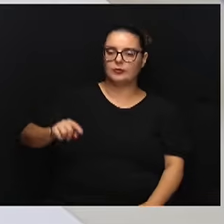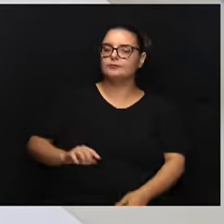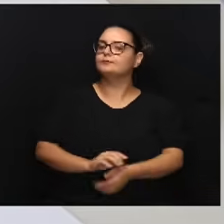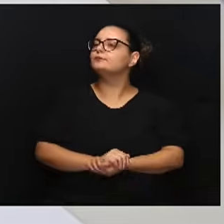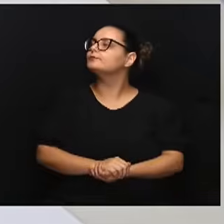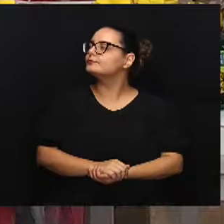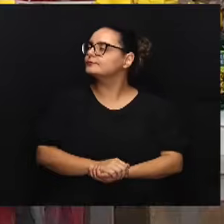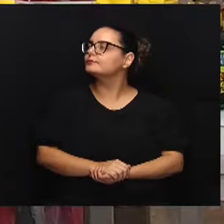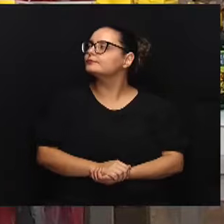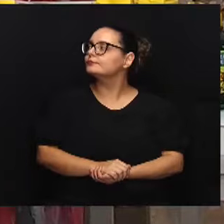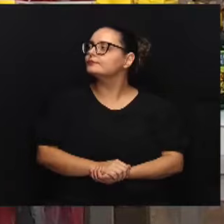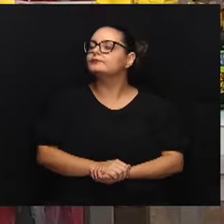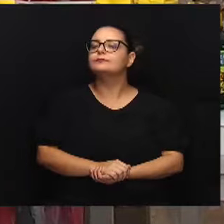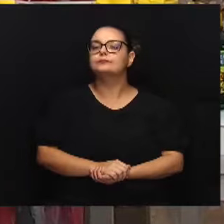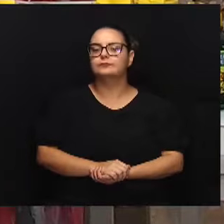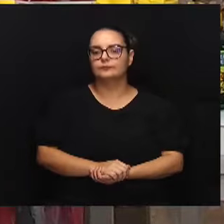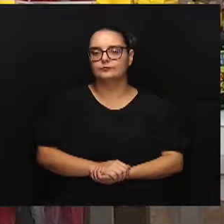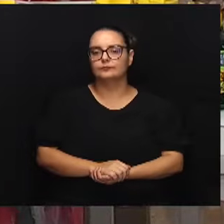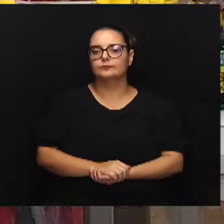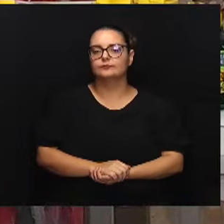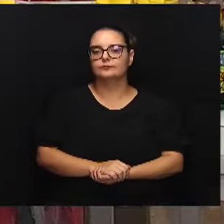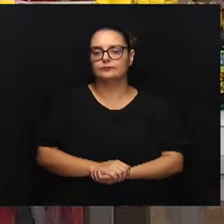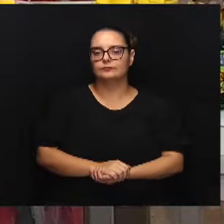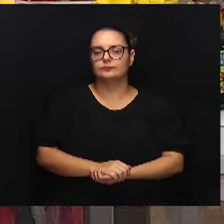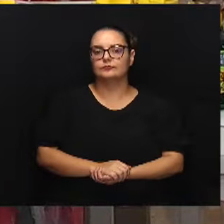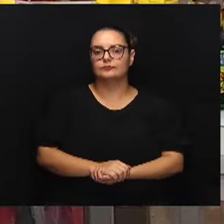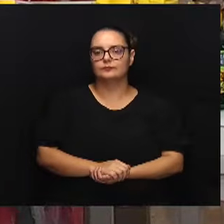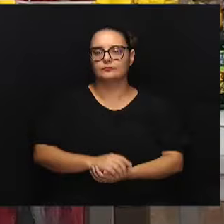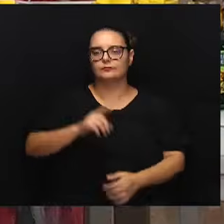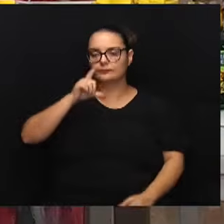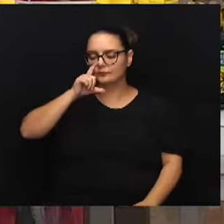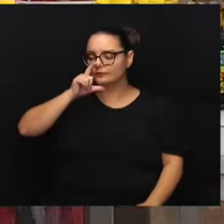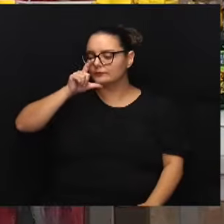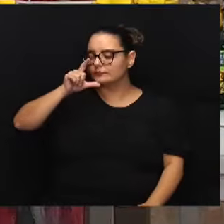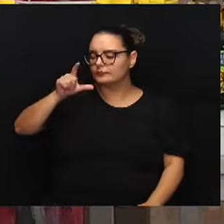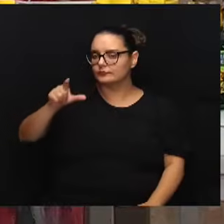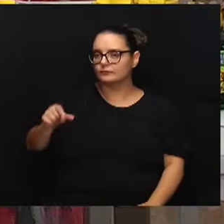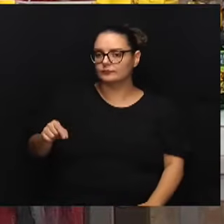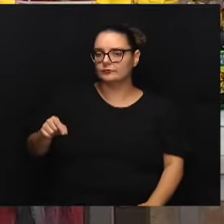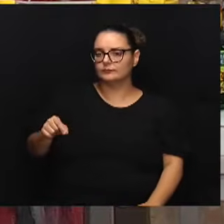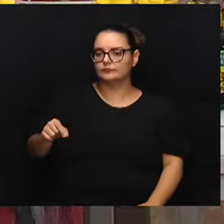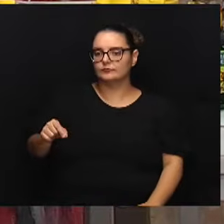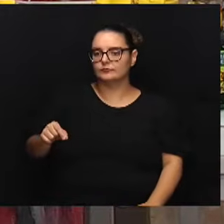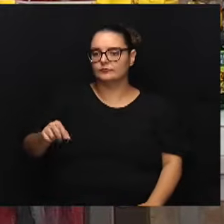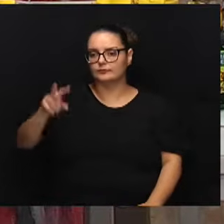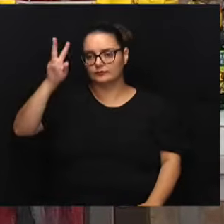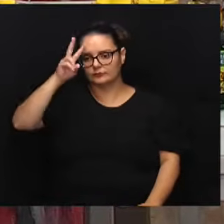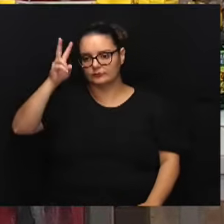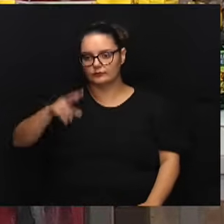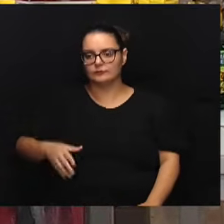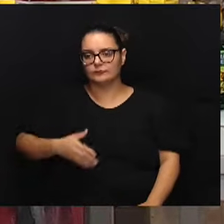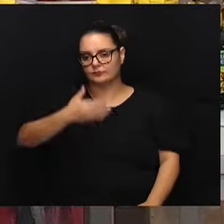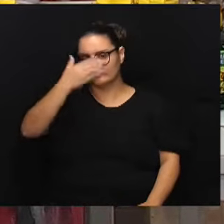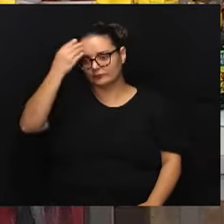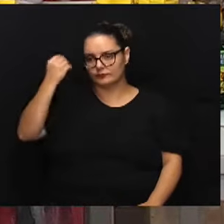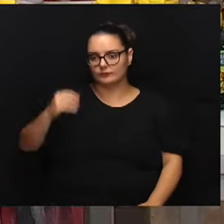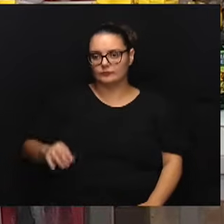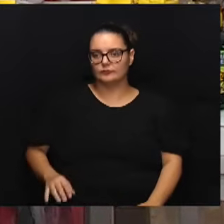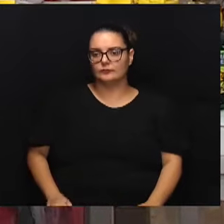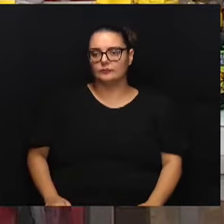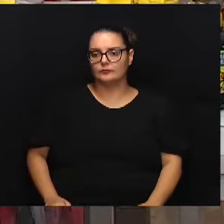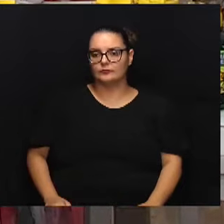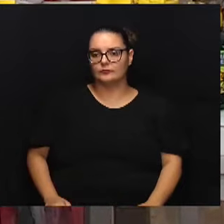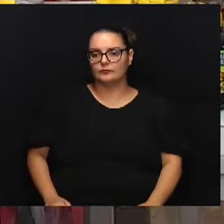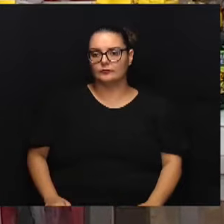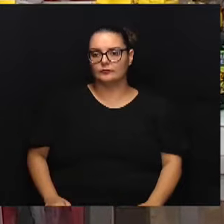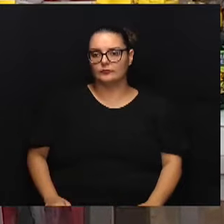certo? E aqui você vai fechar o outro bico. Ó, por exemplo, agora que eu lembrei, aqui eu esqueci, mas vocês podem,